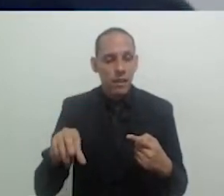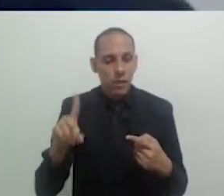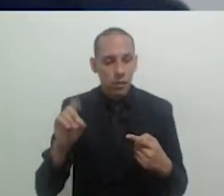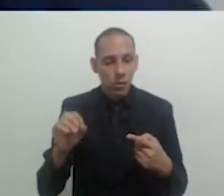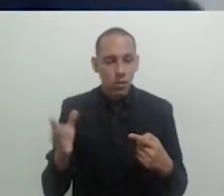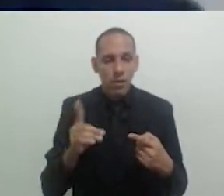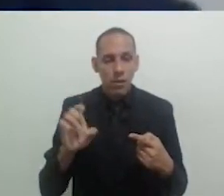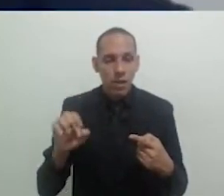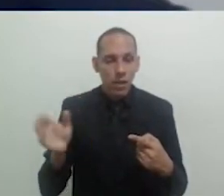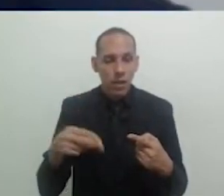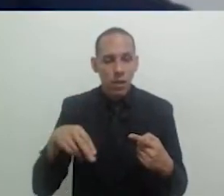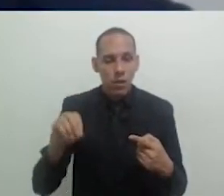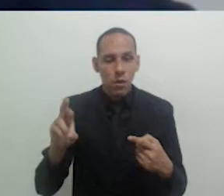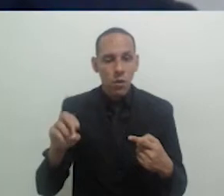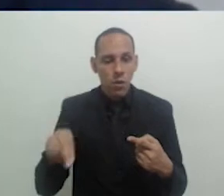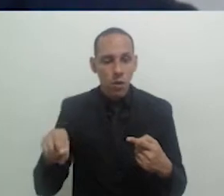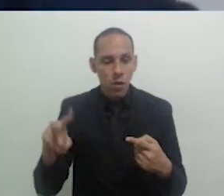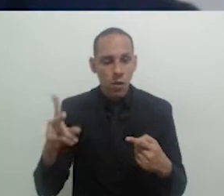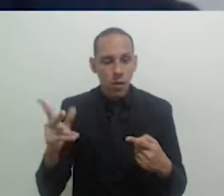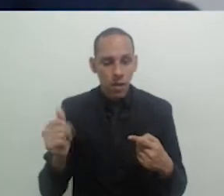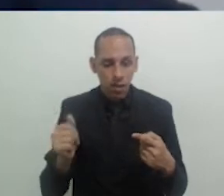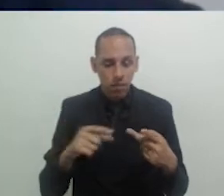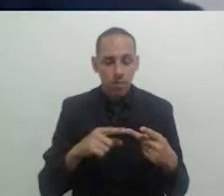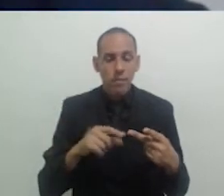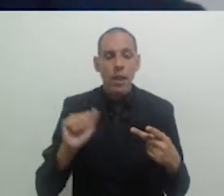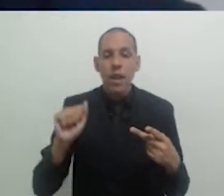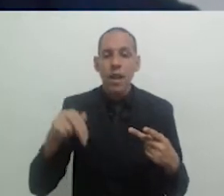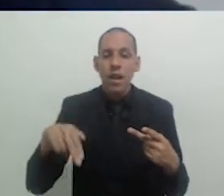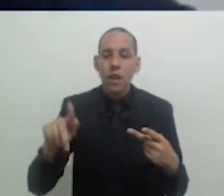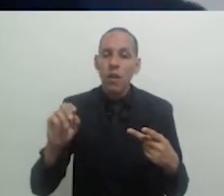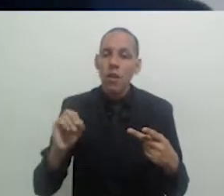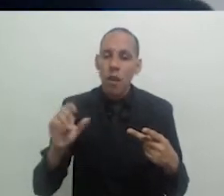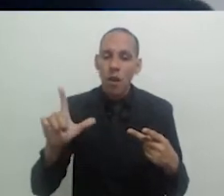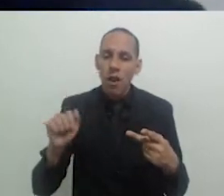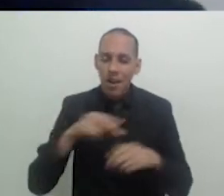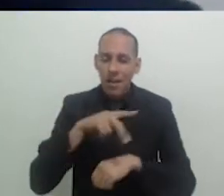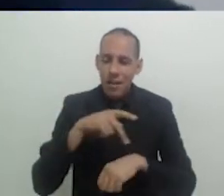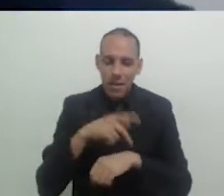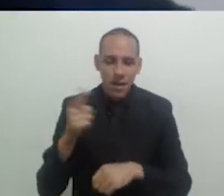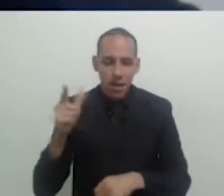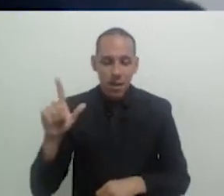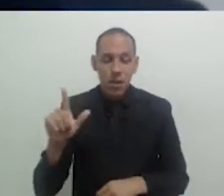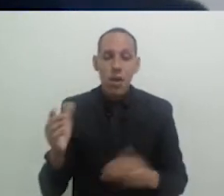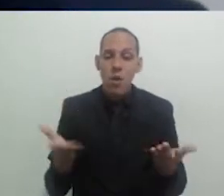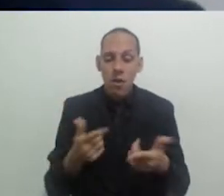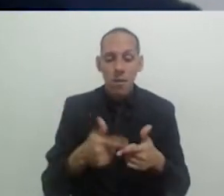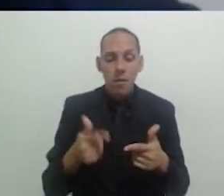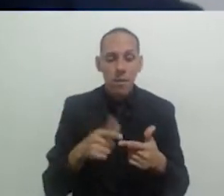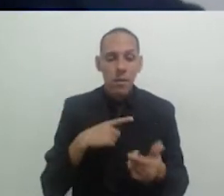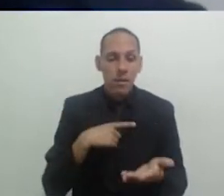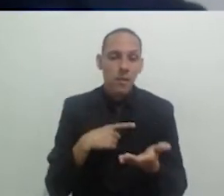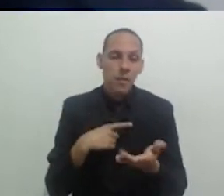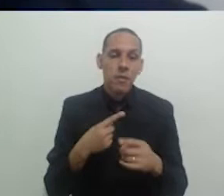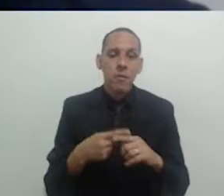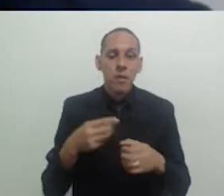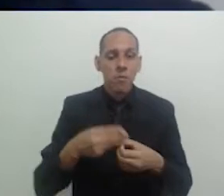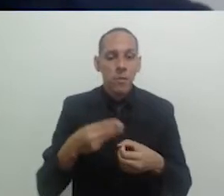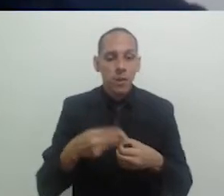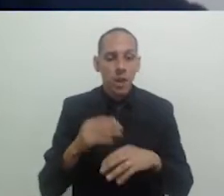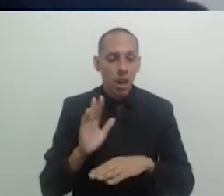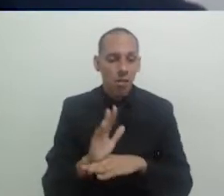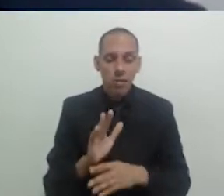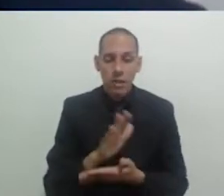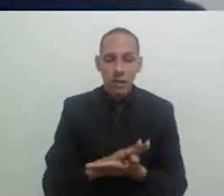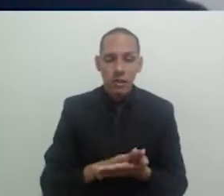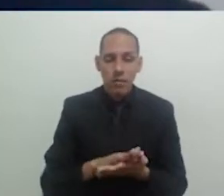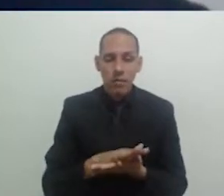voltada em problemas por conta dessa questão relativa ao município do Amarelo. Tem um histórico não muito bom de desvio de